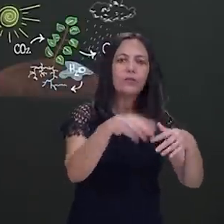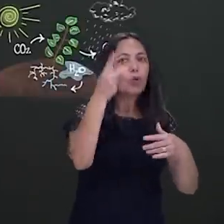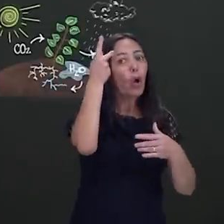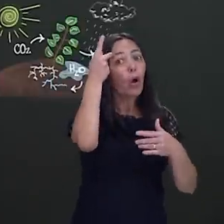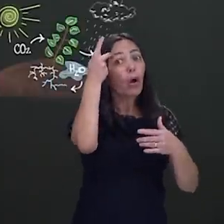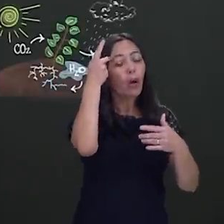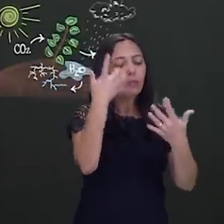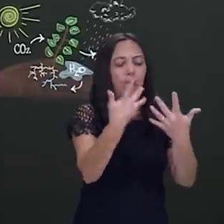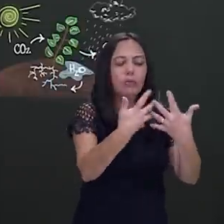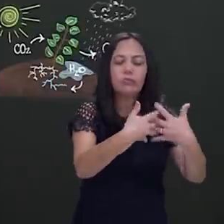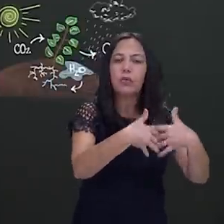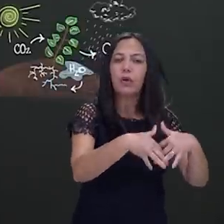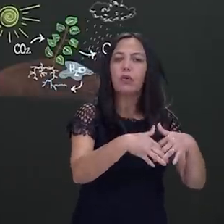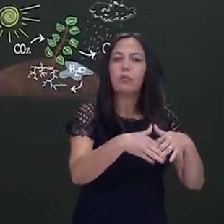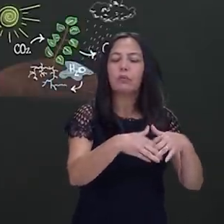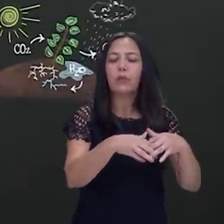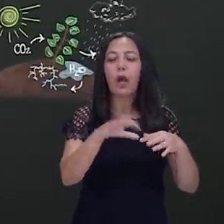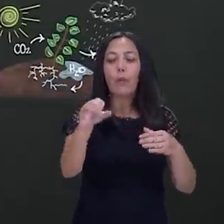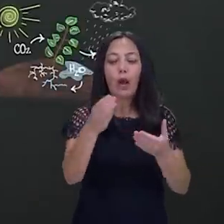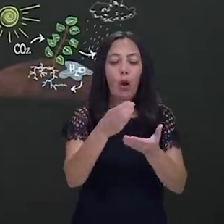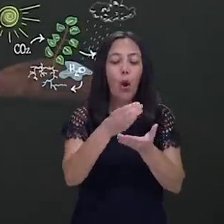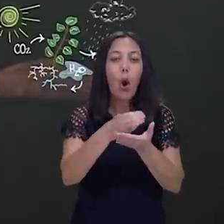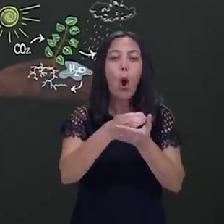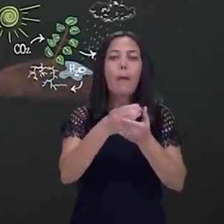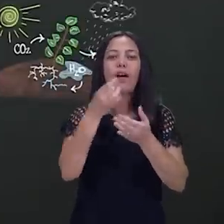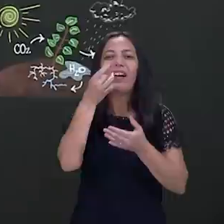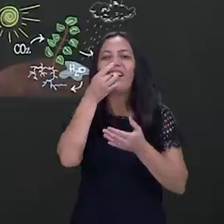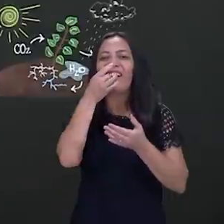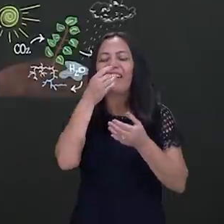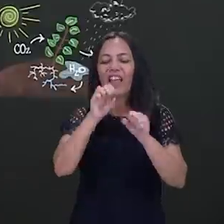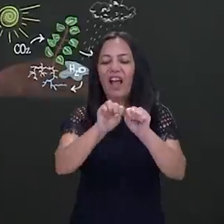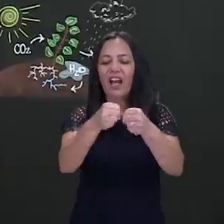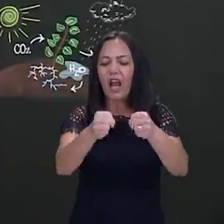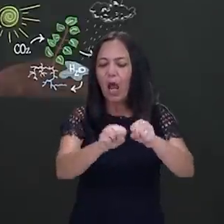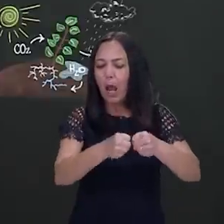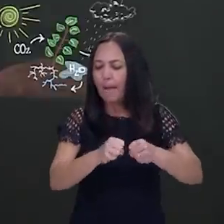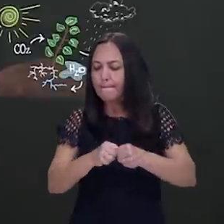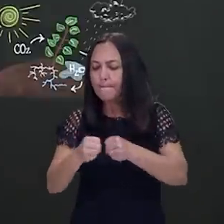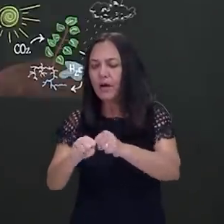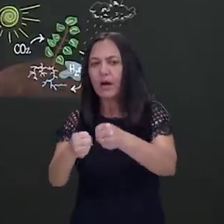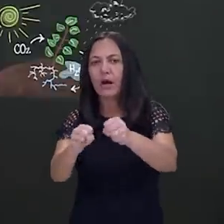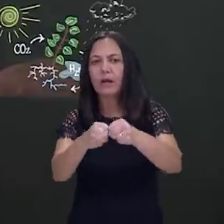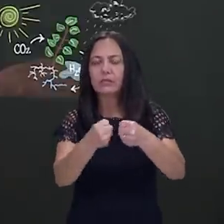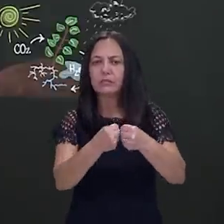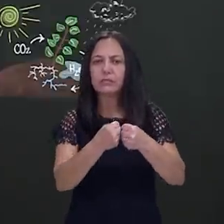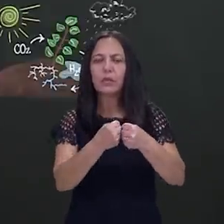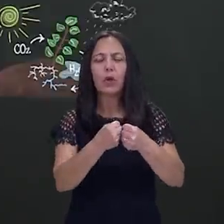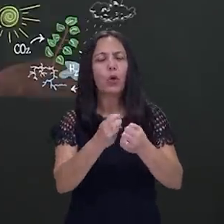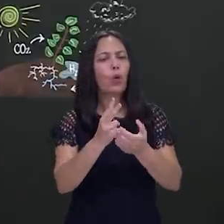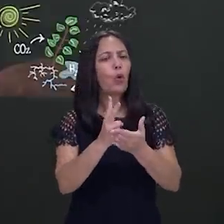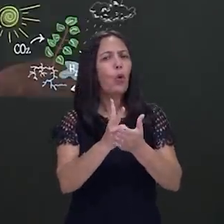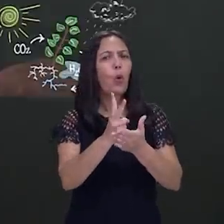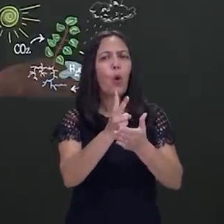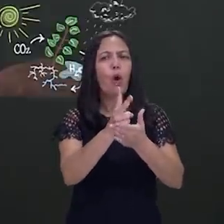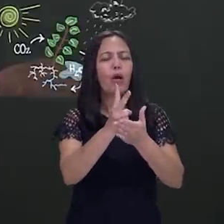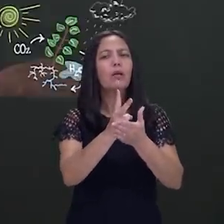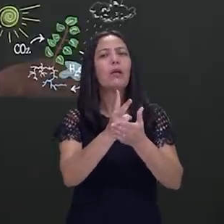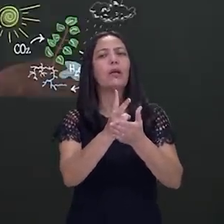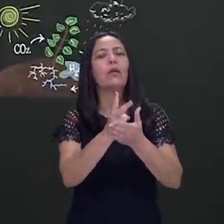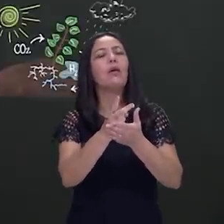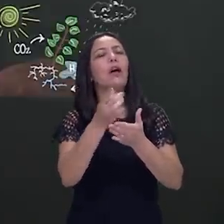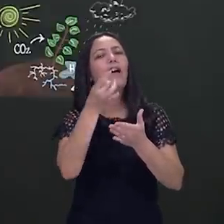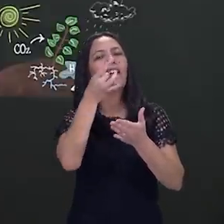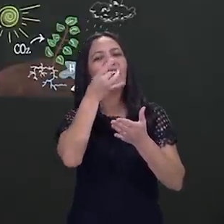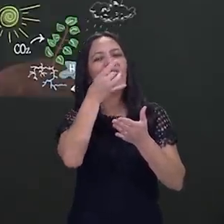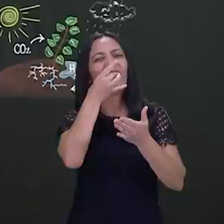física, uma transformação física. Eu pego um copo de vidro e eu quebro ele em muitos pedaços. Mudei, transformei, sim,